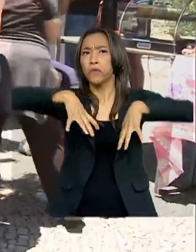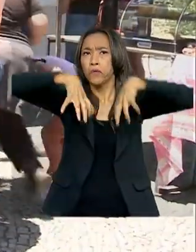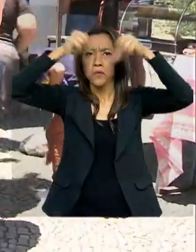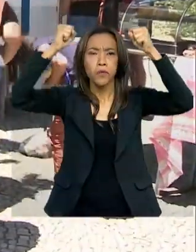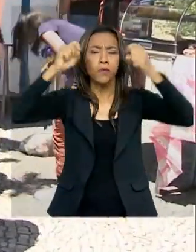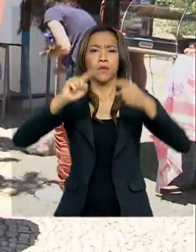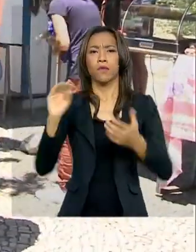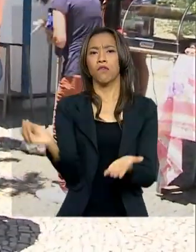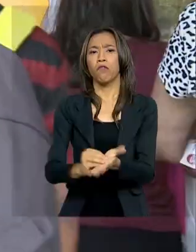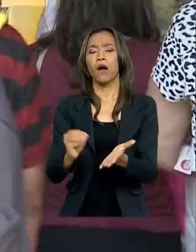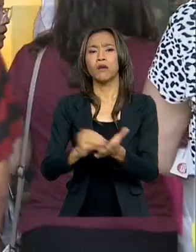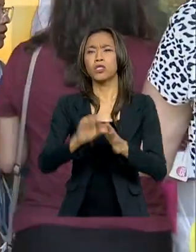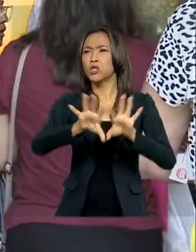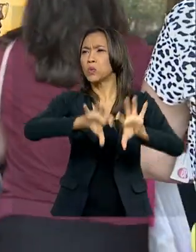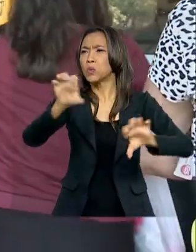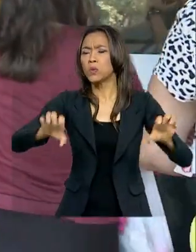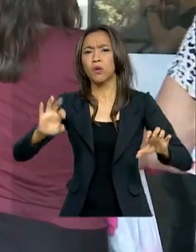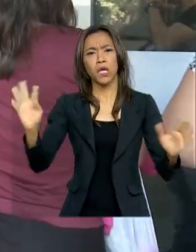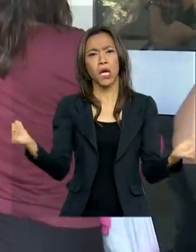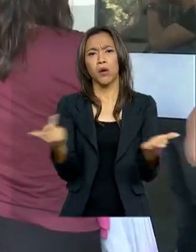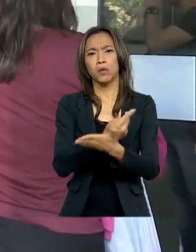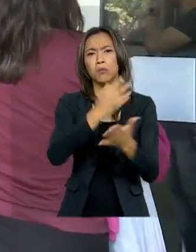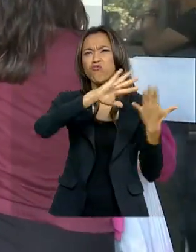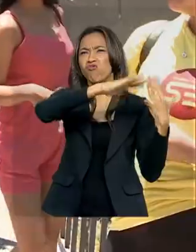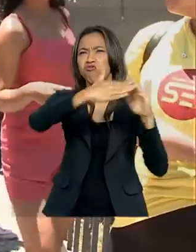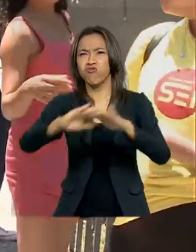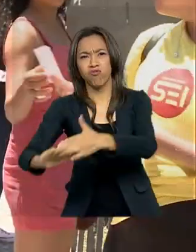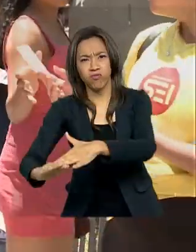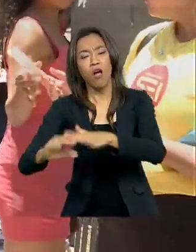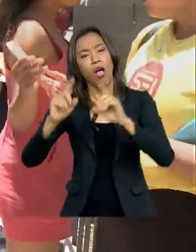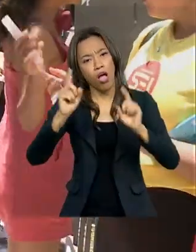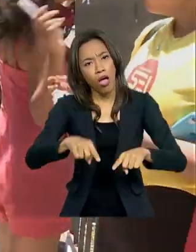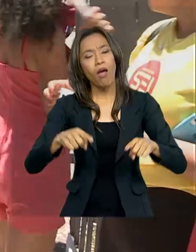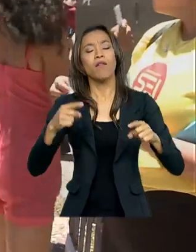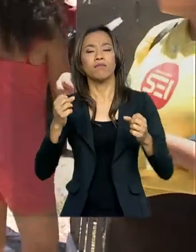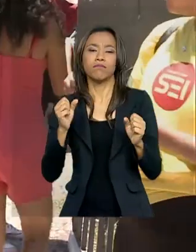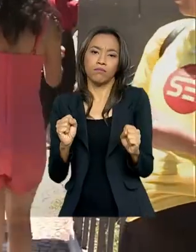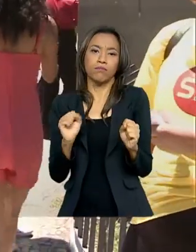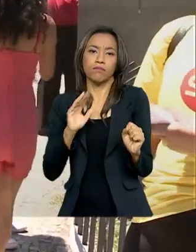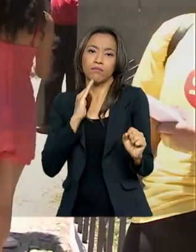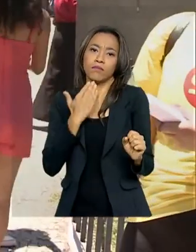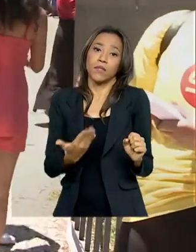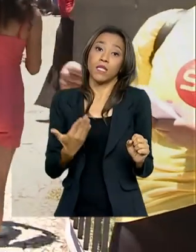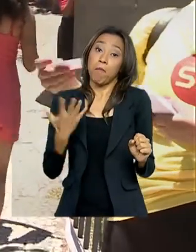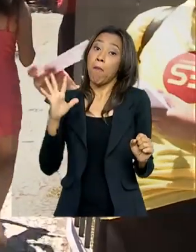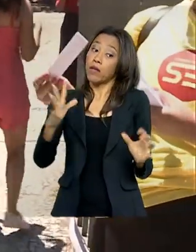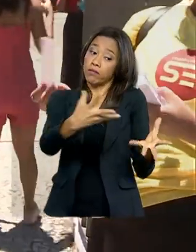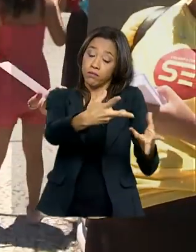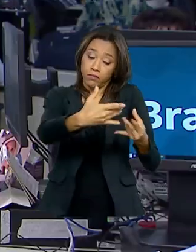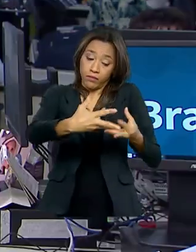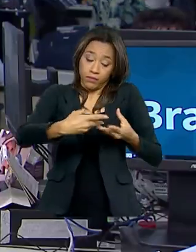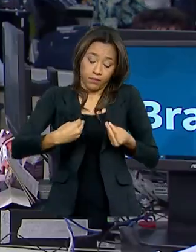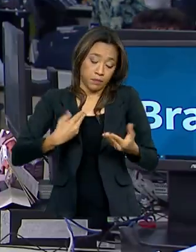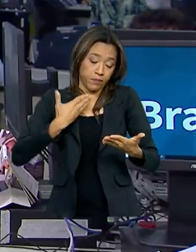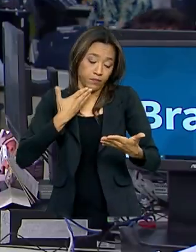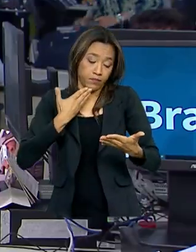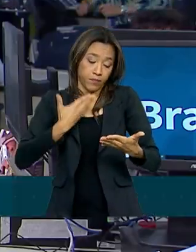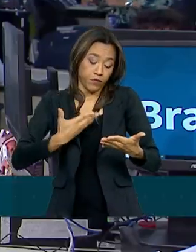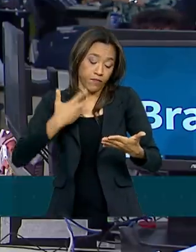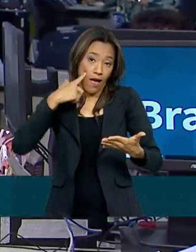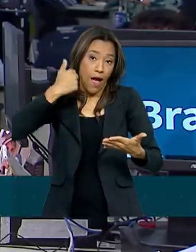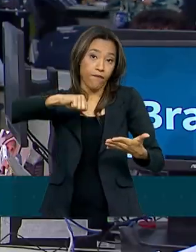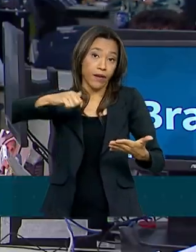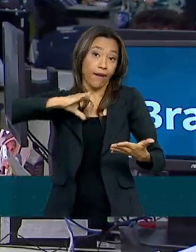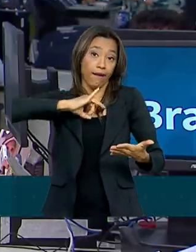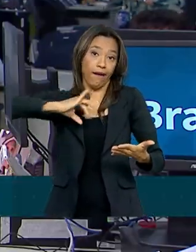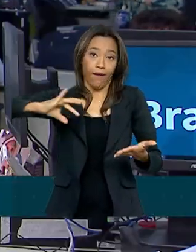infraestrutura e desastres naturais se enquadram nessa situação o inep vai avaliar cada caso para quem quiser solicitar